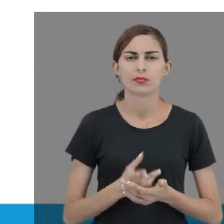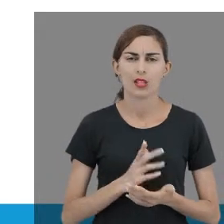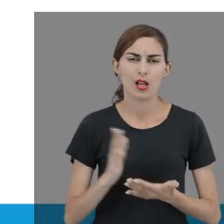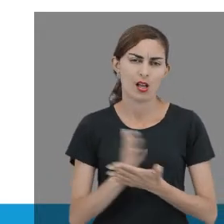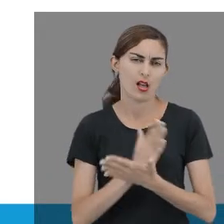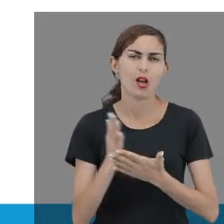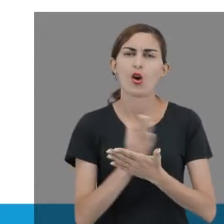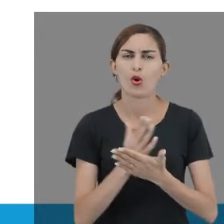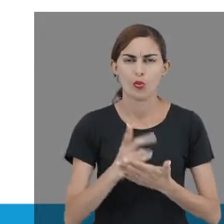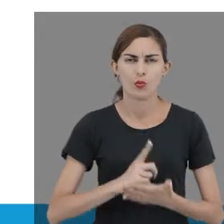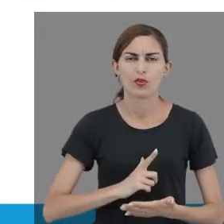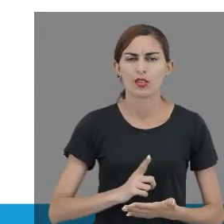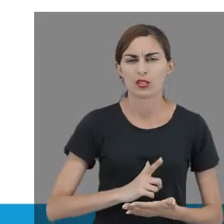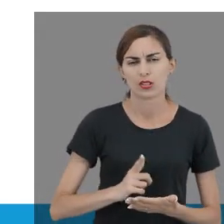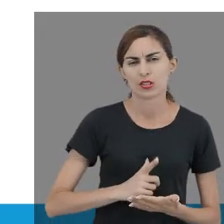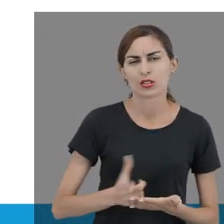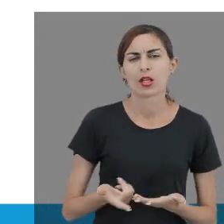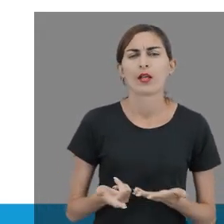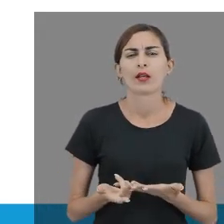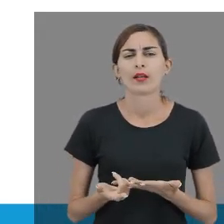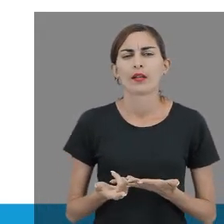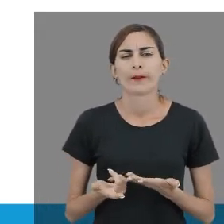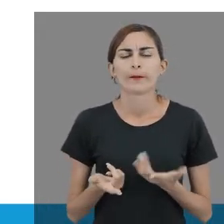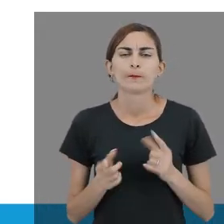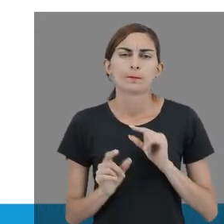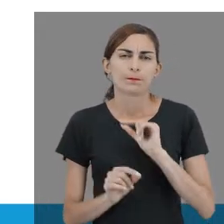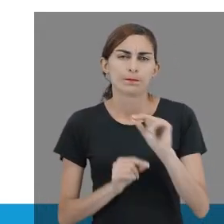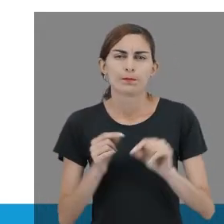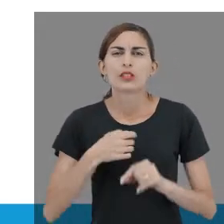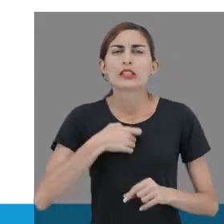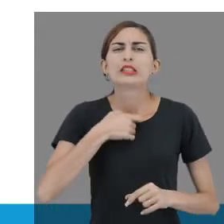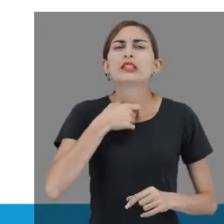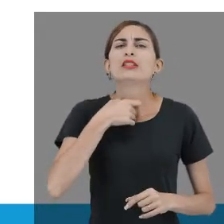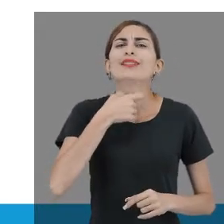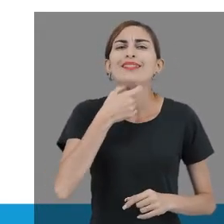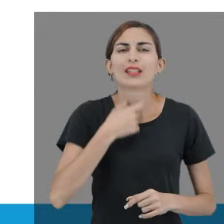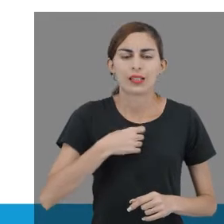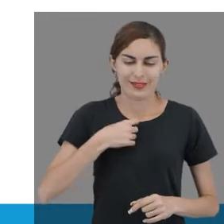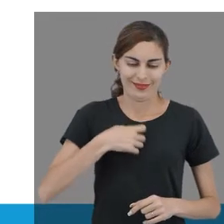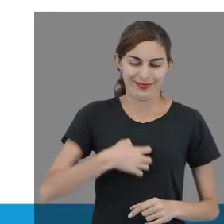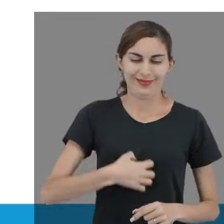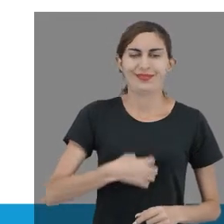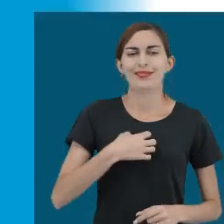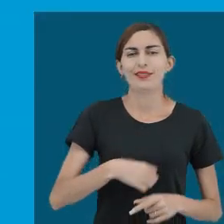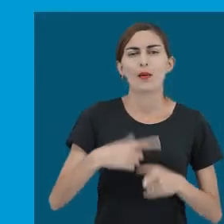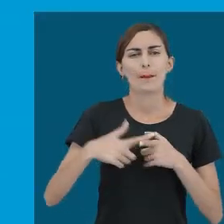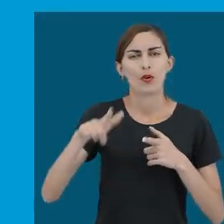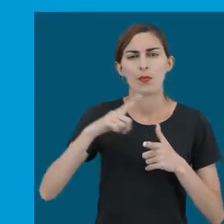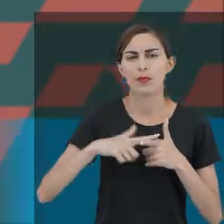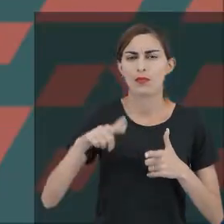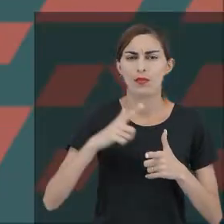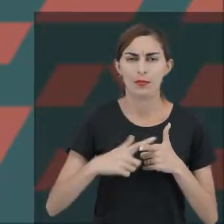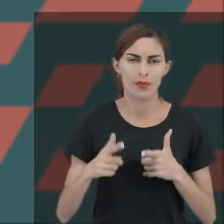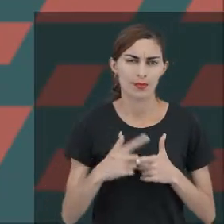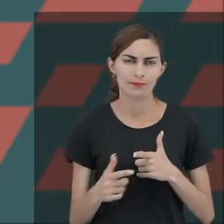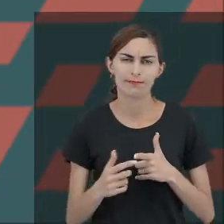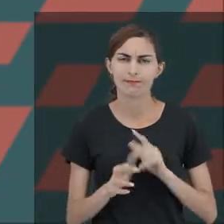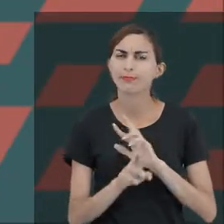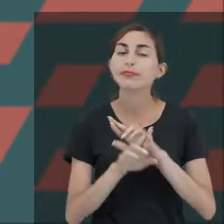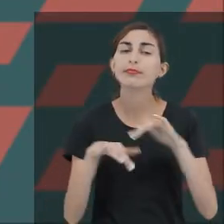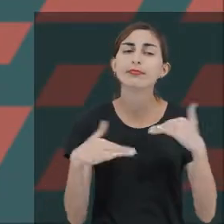Algumas, inclusive, por causa da deglutição, tem que fazer a gastrostomia e outros procedimentos que a gente vai apresentar mais adiante.